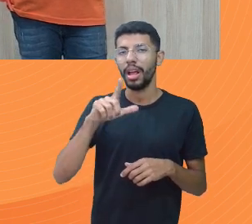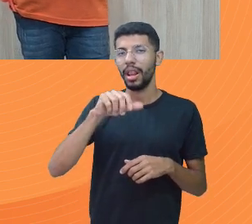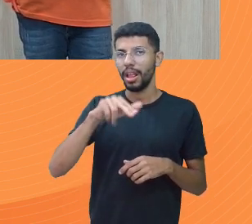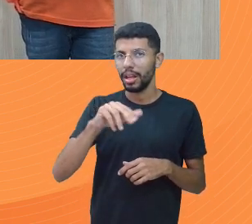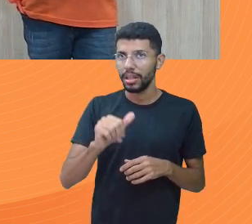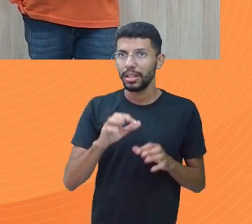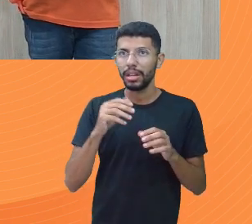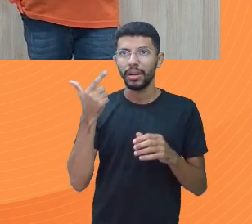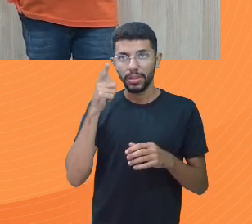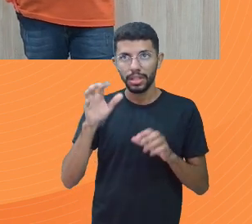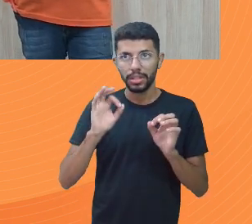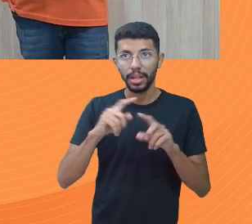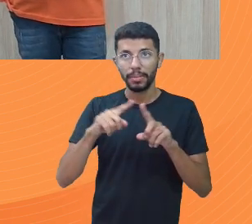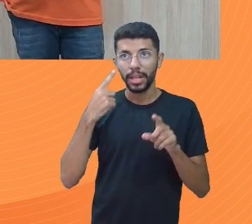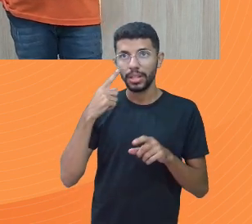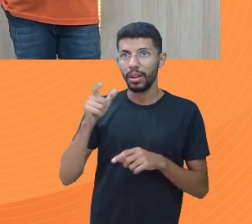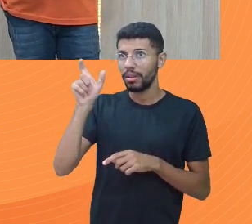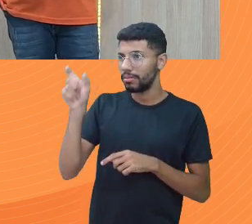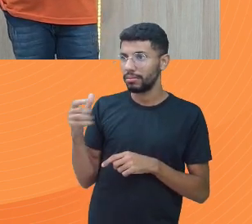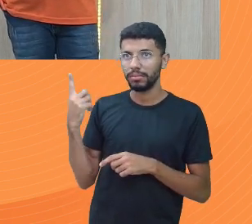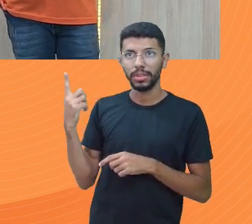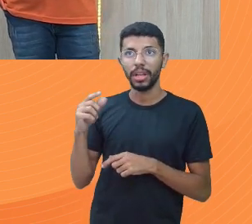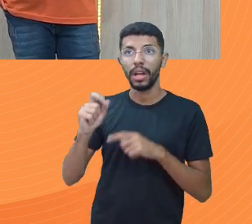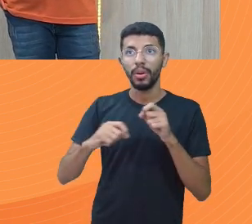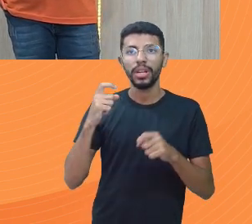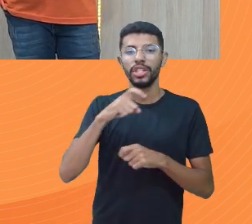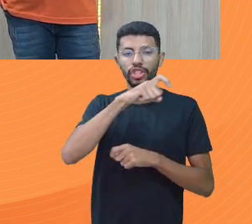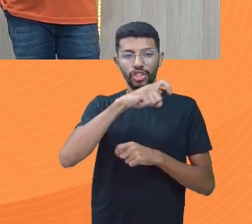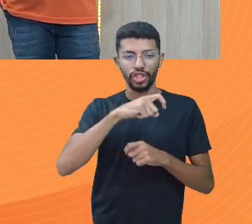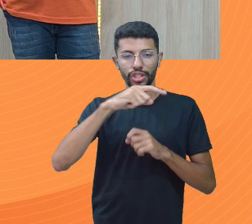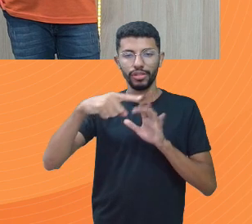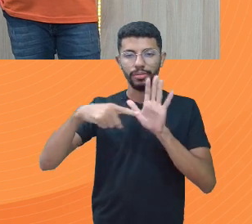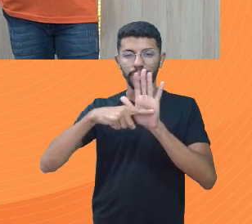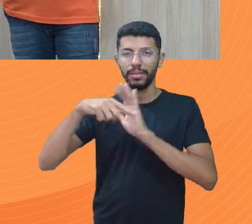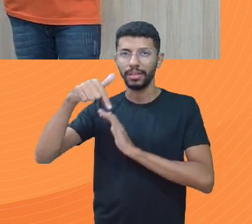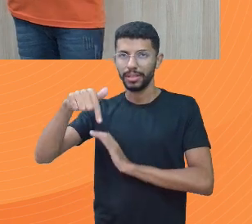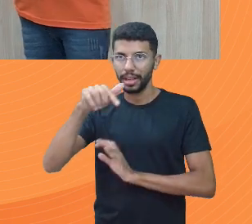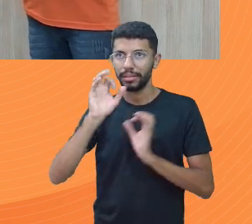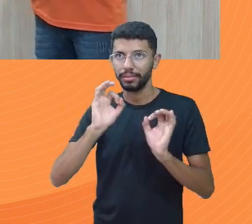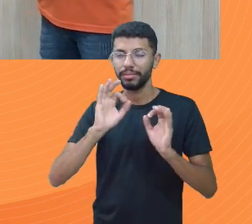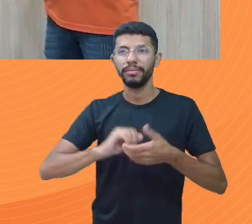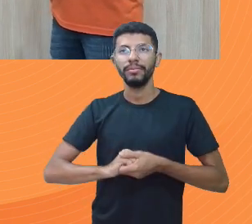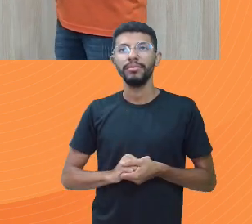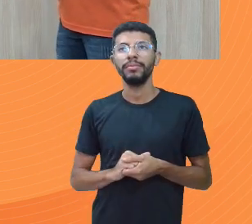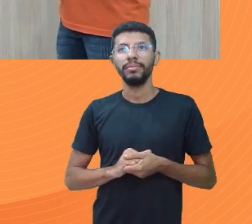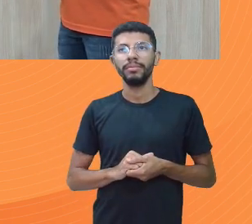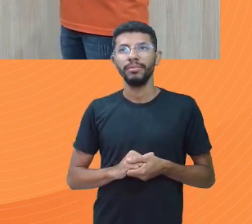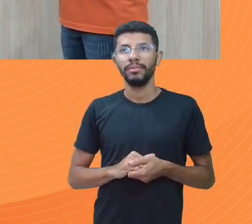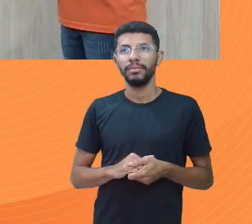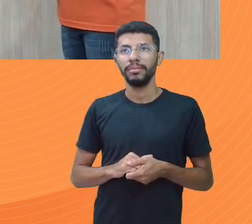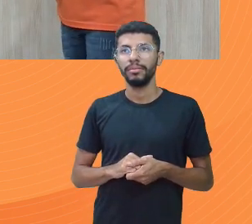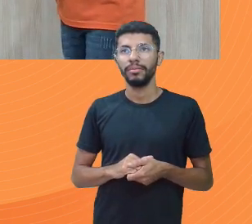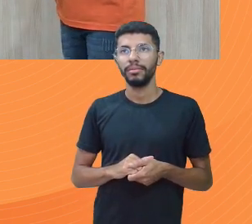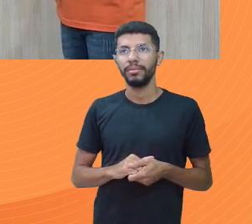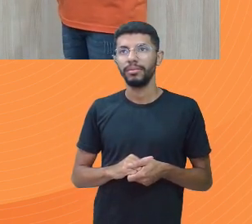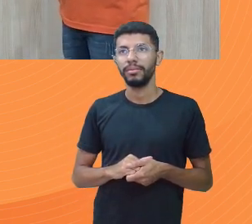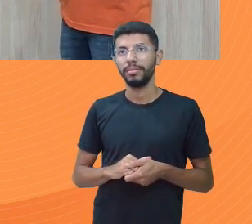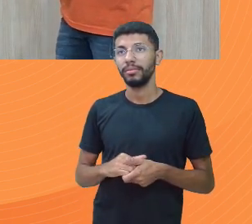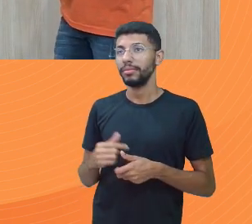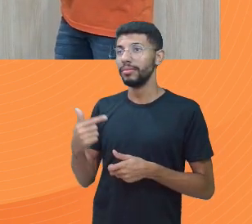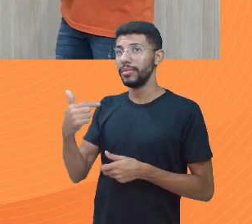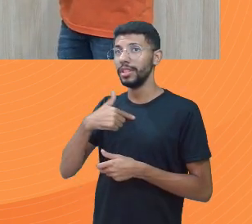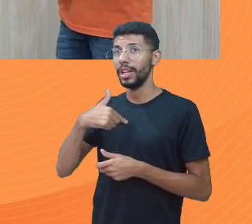foi menos 7. Então, X menos 7. Beleza? E o seguinte.